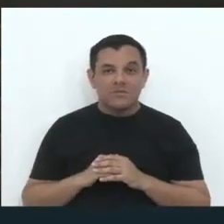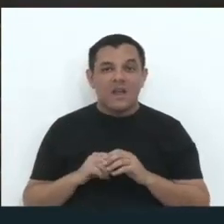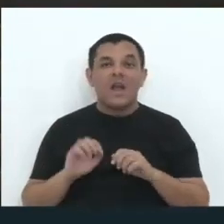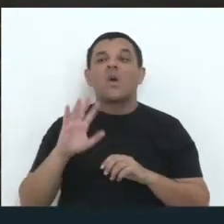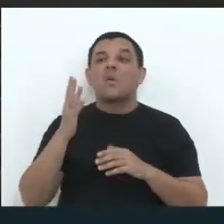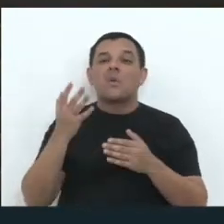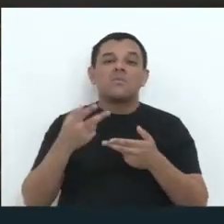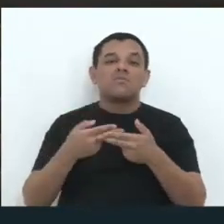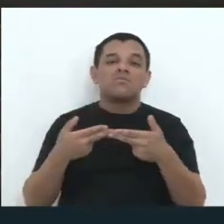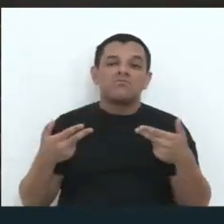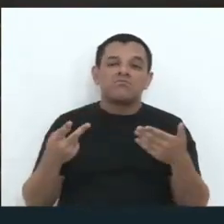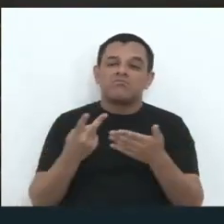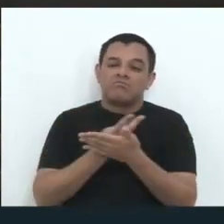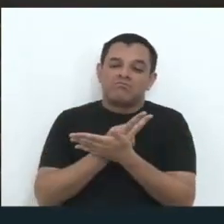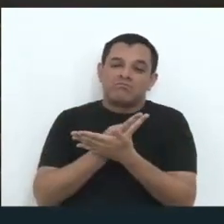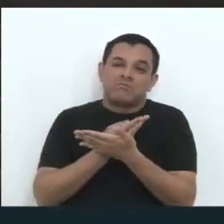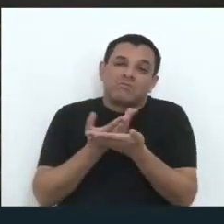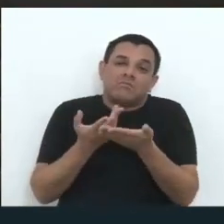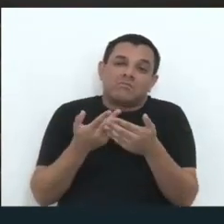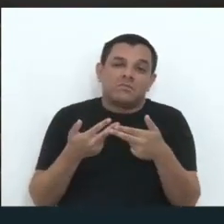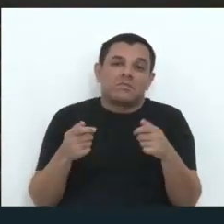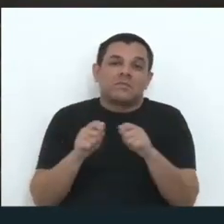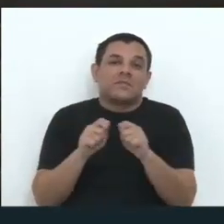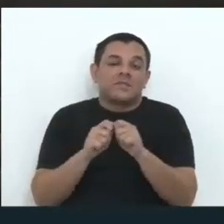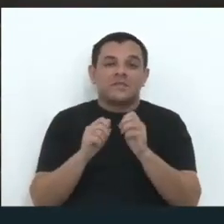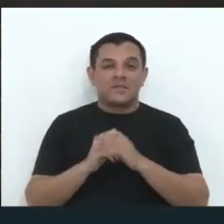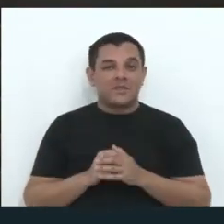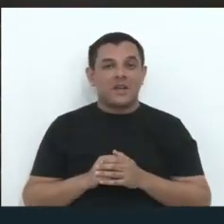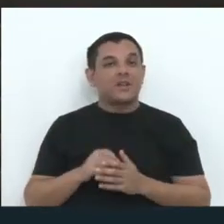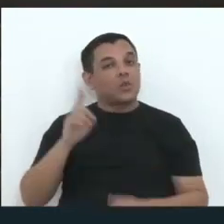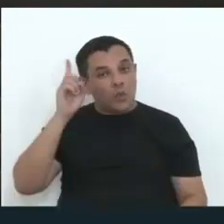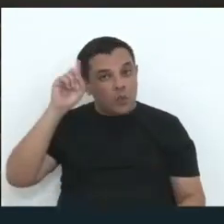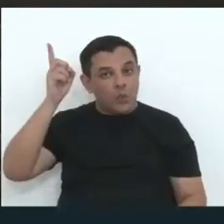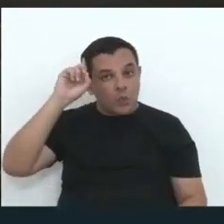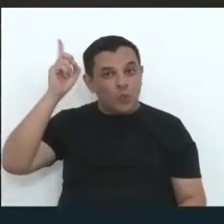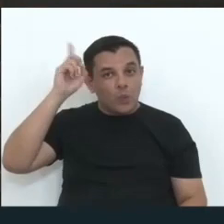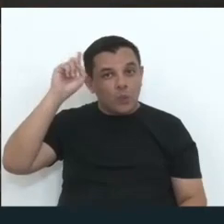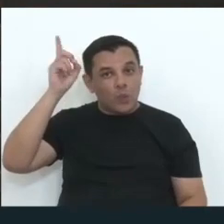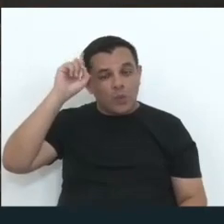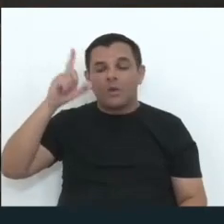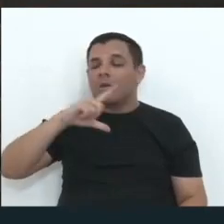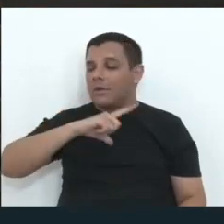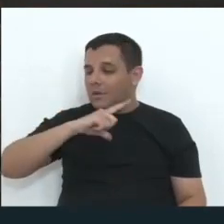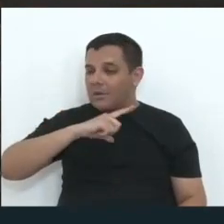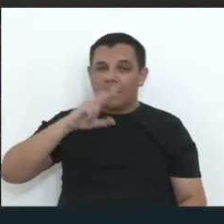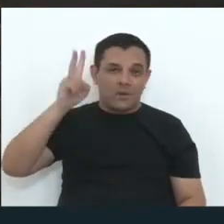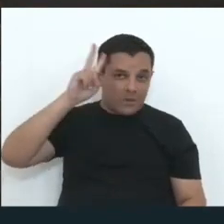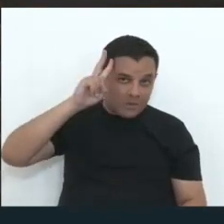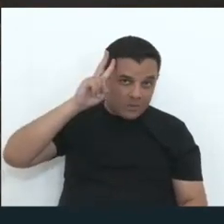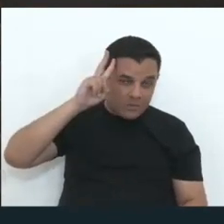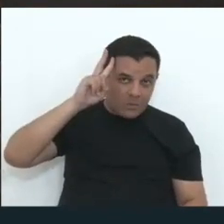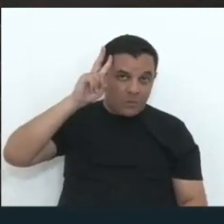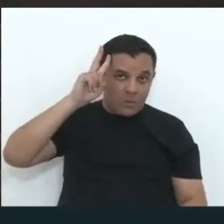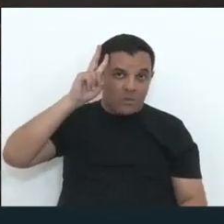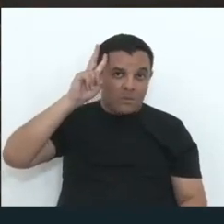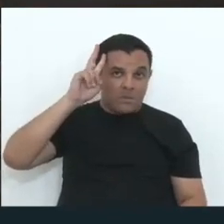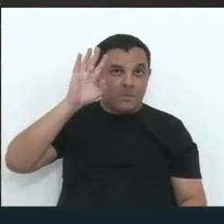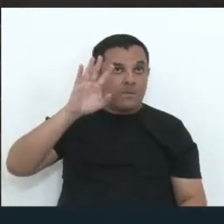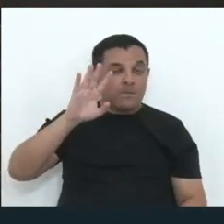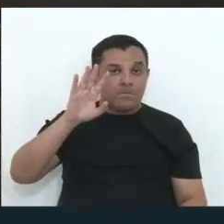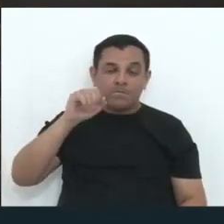dia, na cidade, vê todos os dias. Segunda-feira,